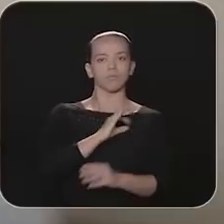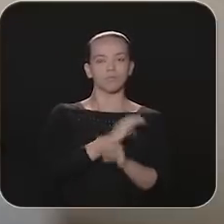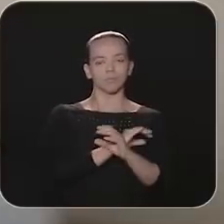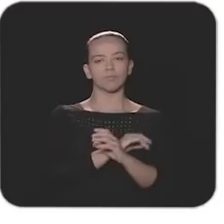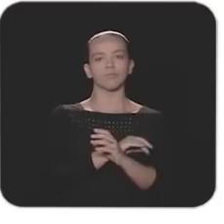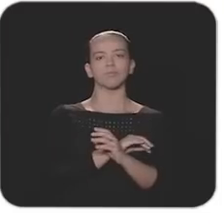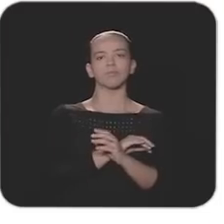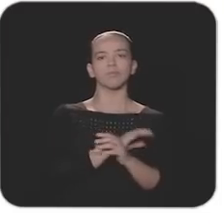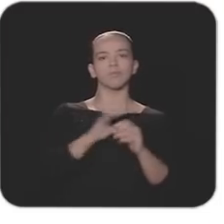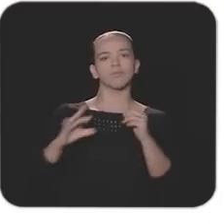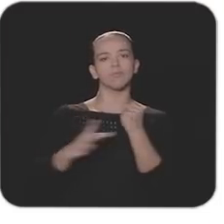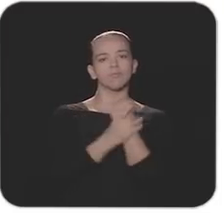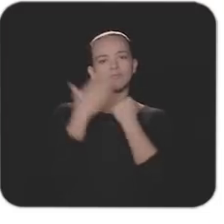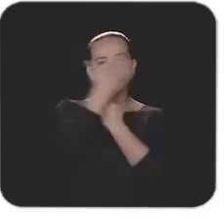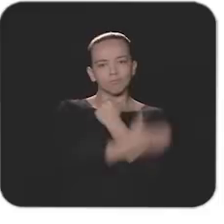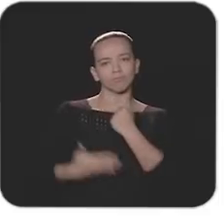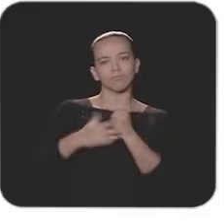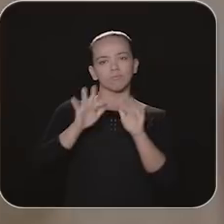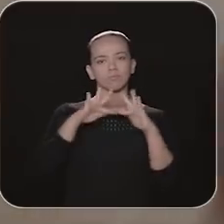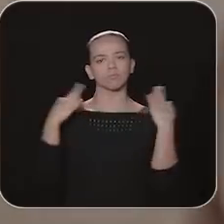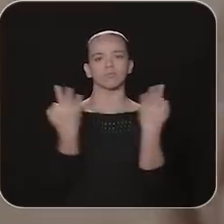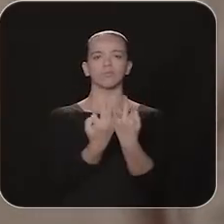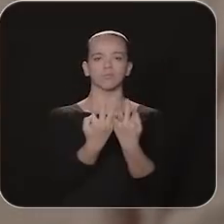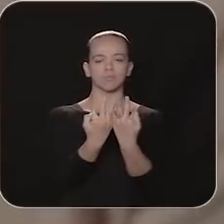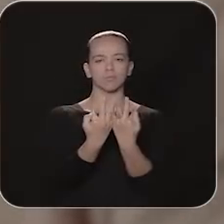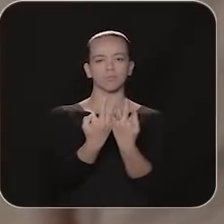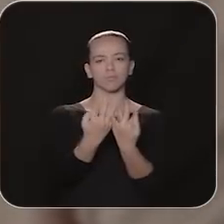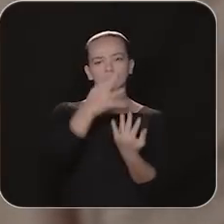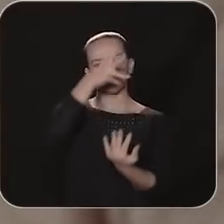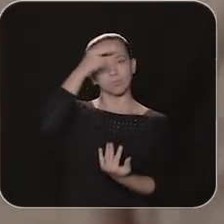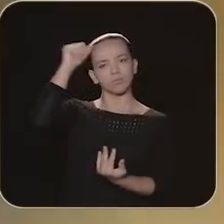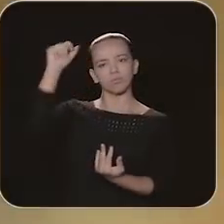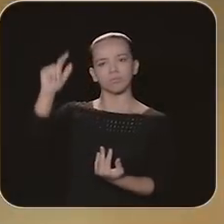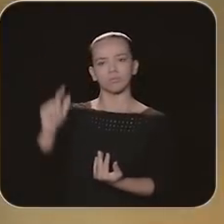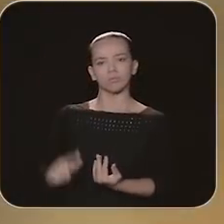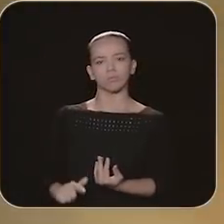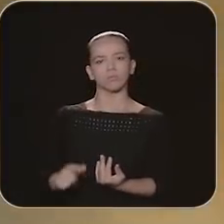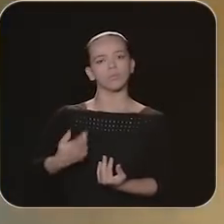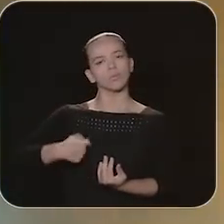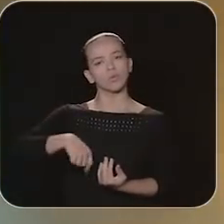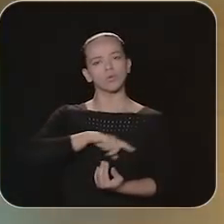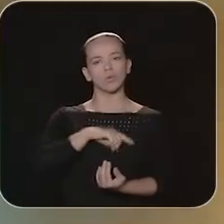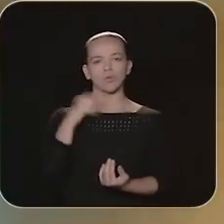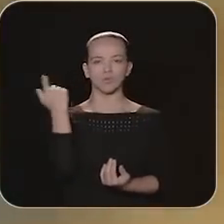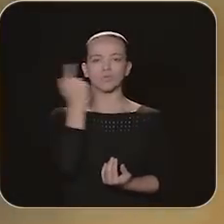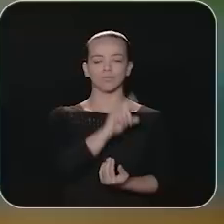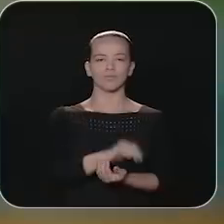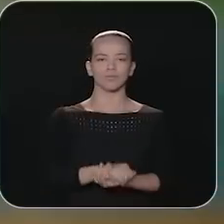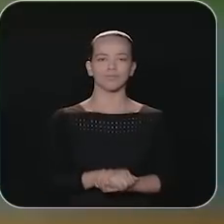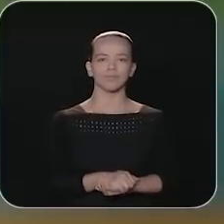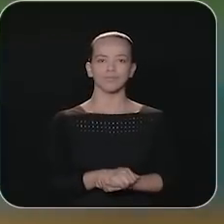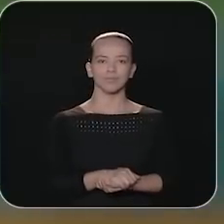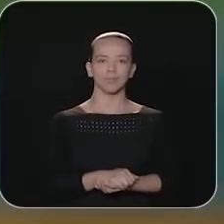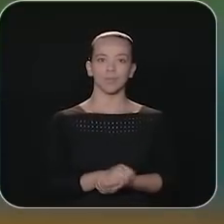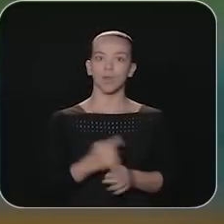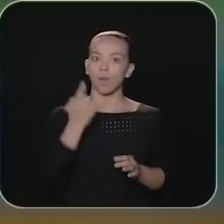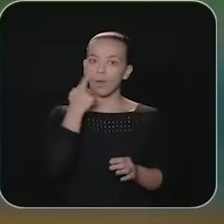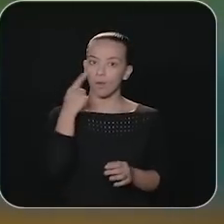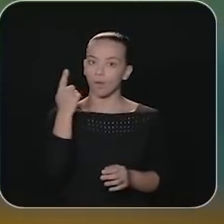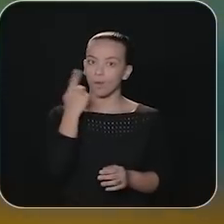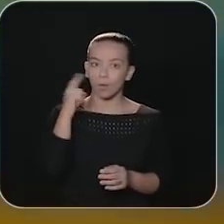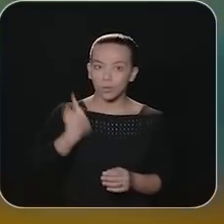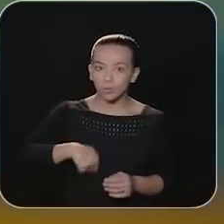os grandes desafios. A partir do Vale Universidade, eu tenho uma possibilidade de concluir meu